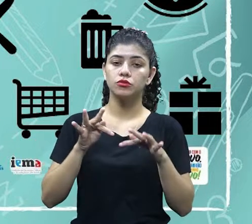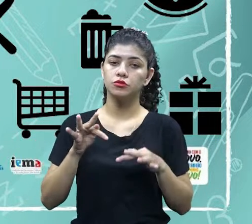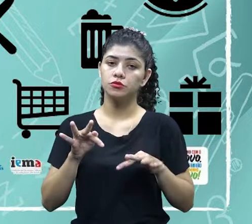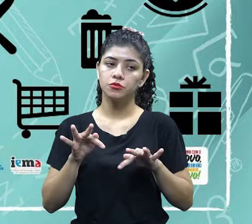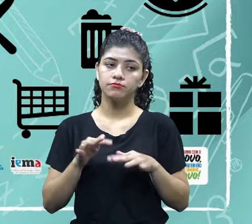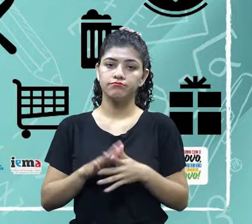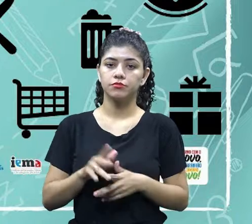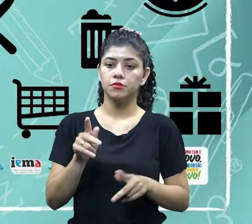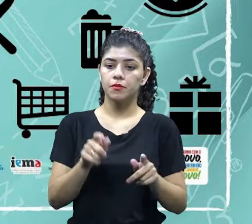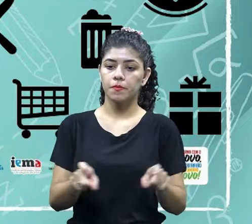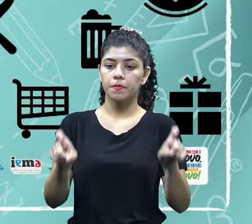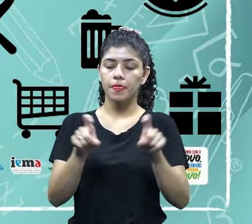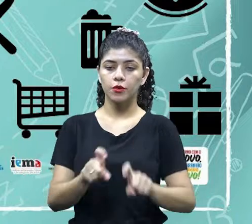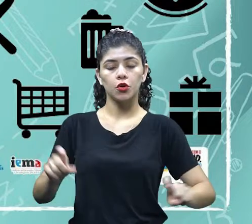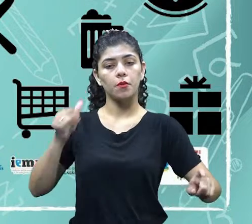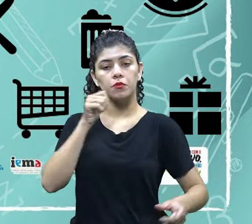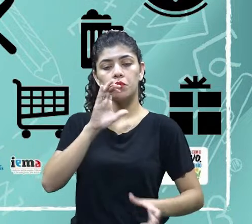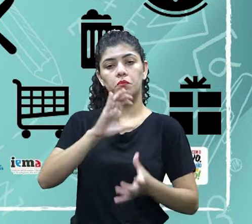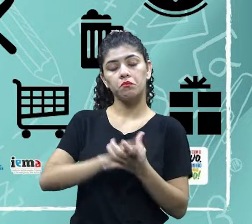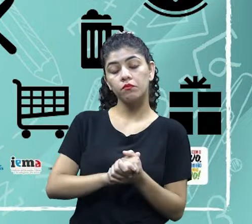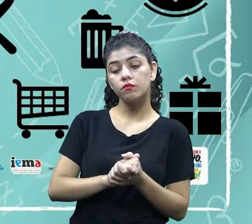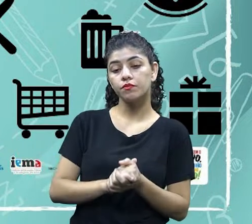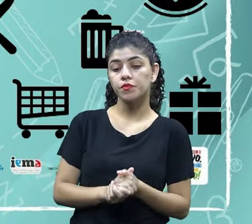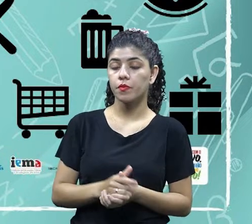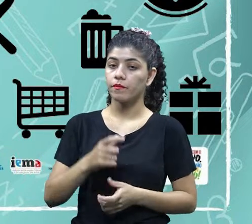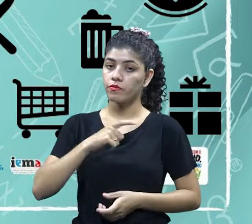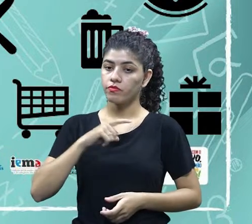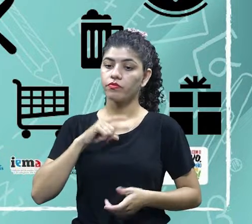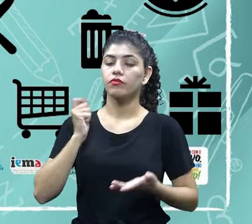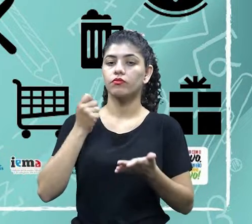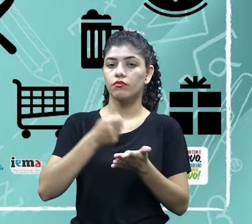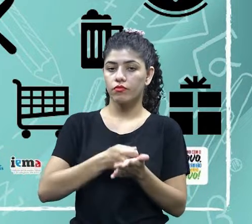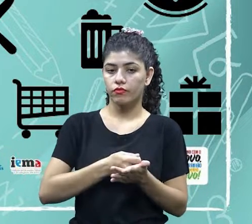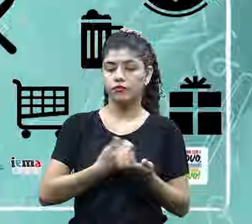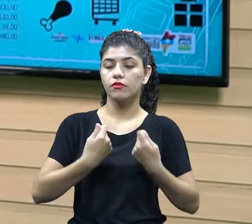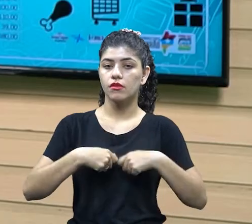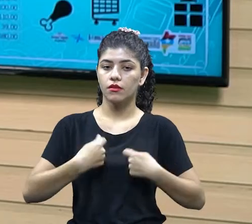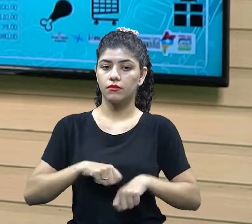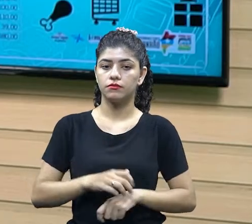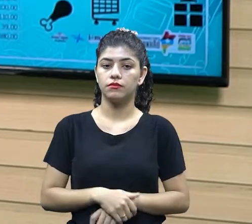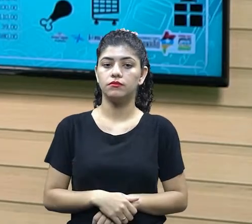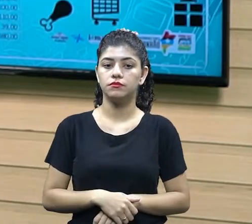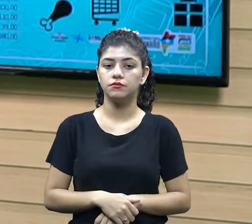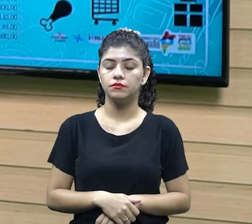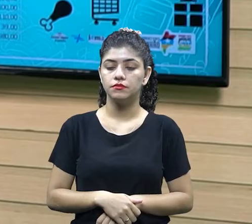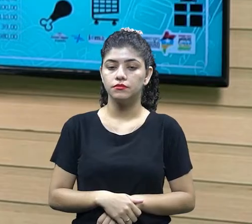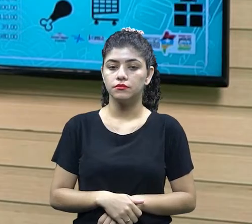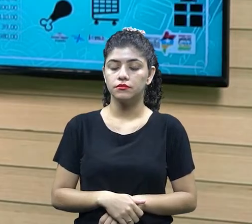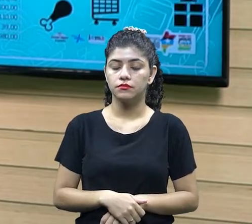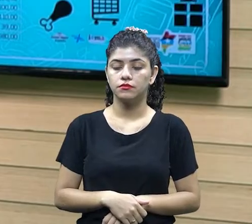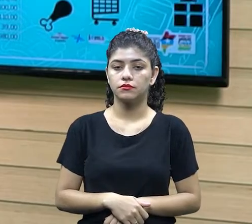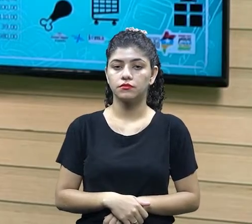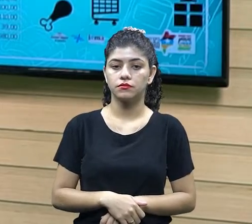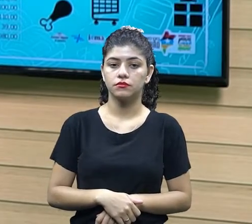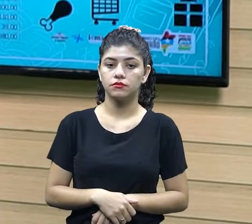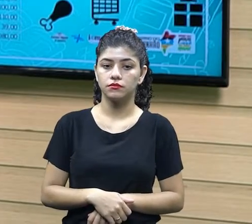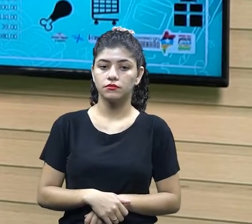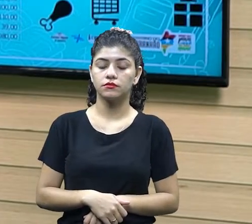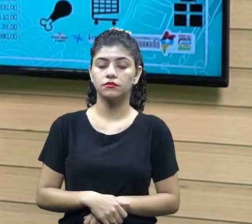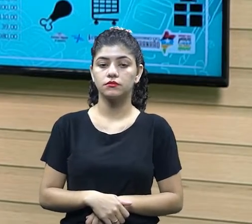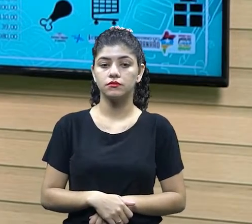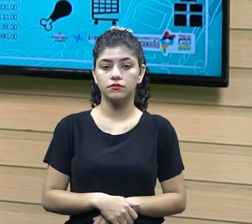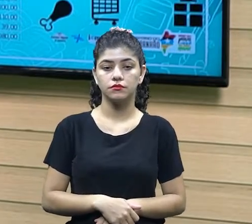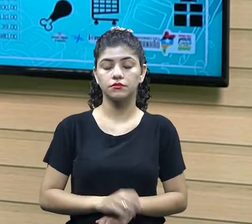a esposa no shopping, né? Então, tudo isso gera despesa, que é o que mais onera o bolso do brasileiro, é